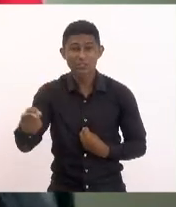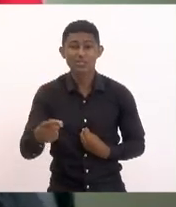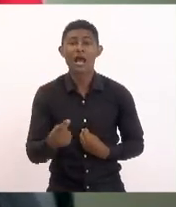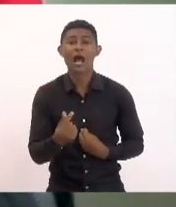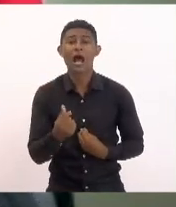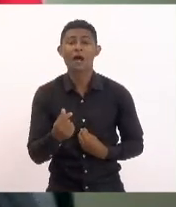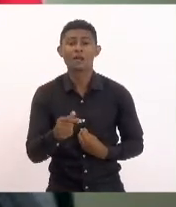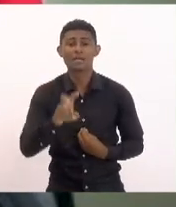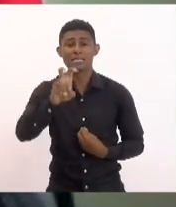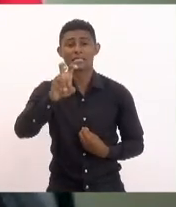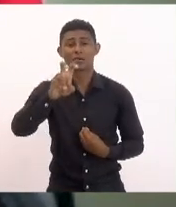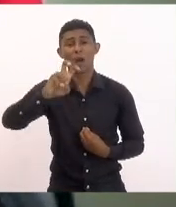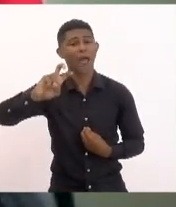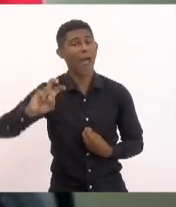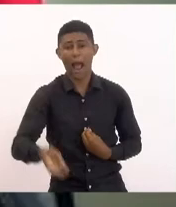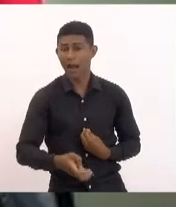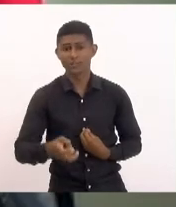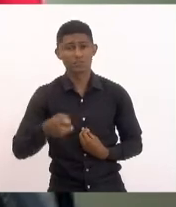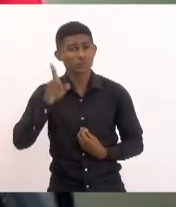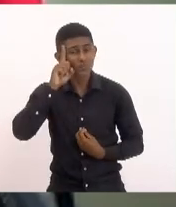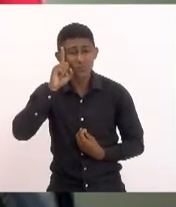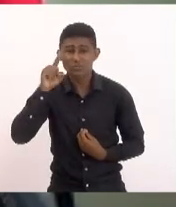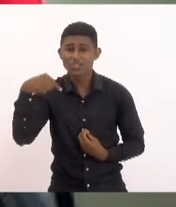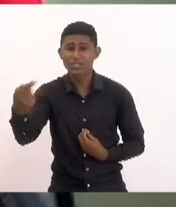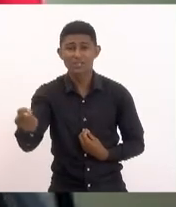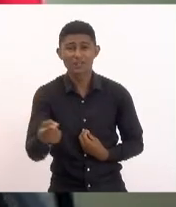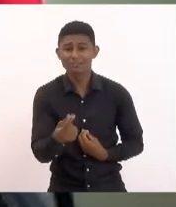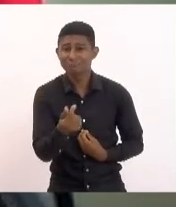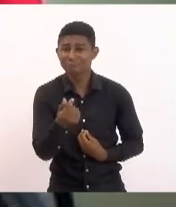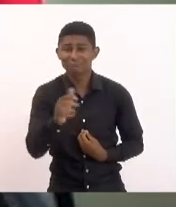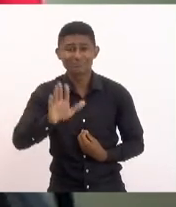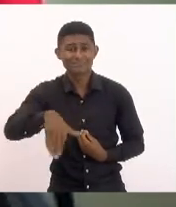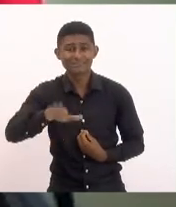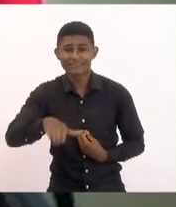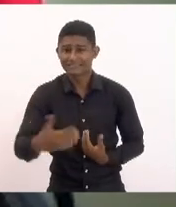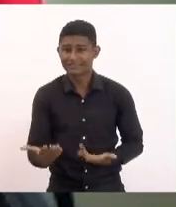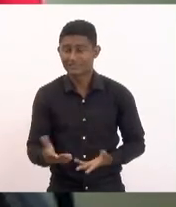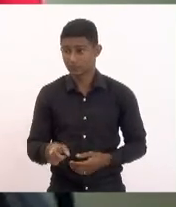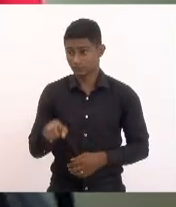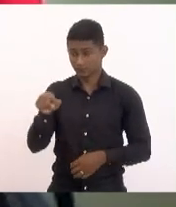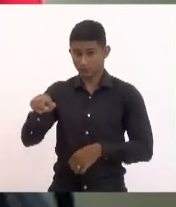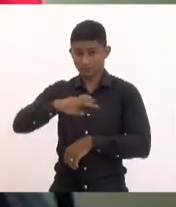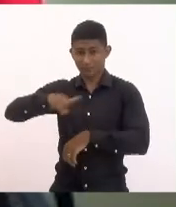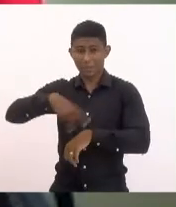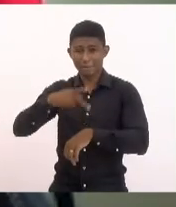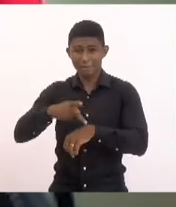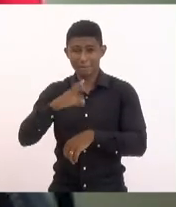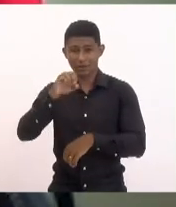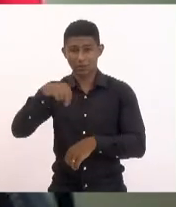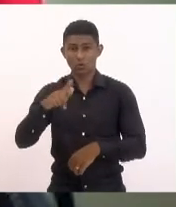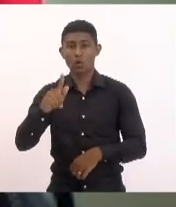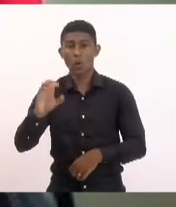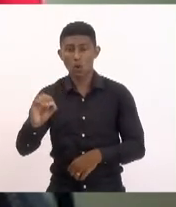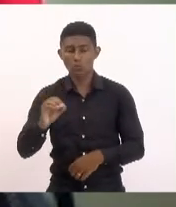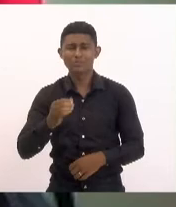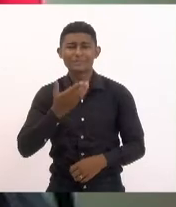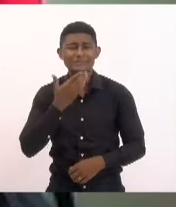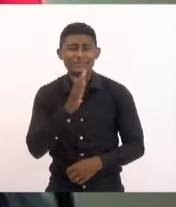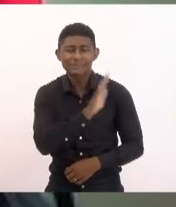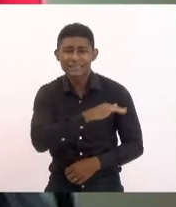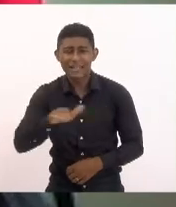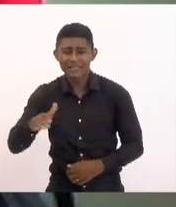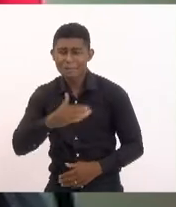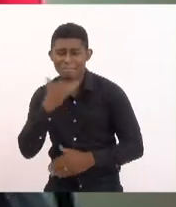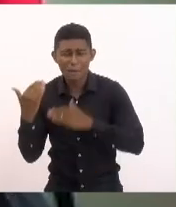dia. Os índices de mortalidade infantil na República do Congo alcançam cerca